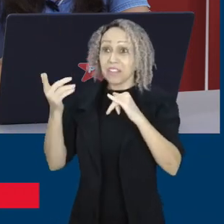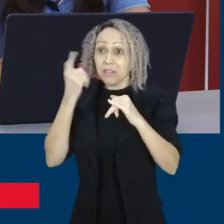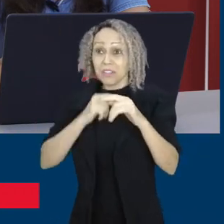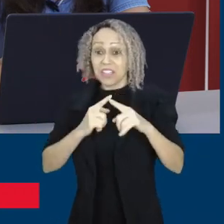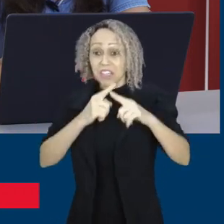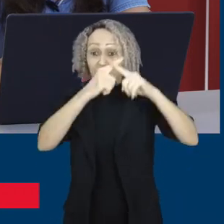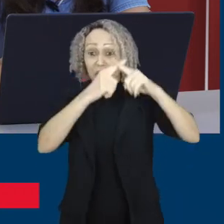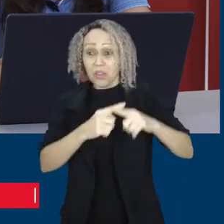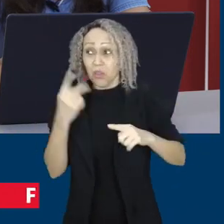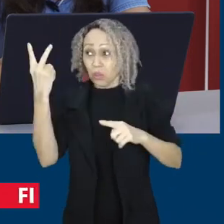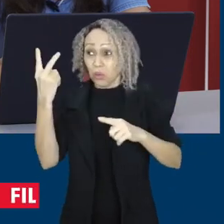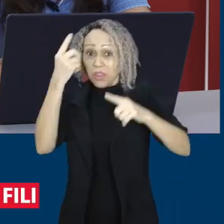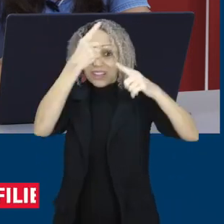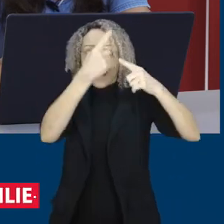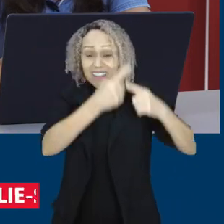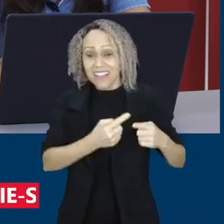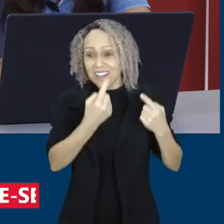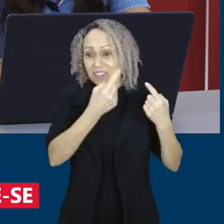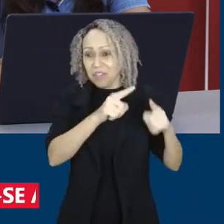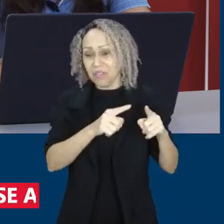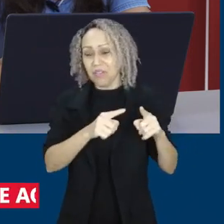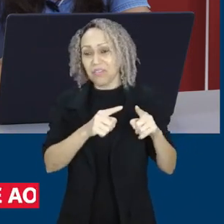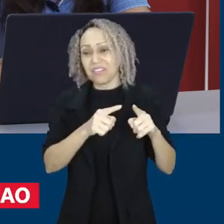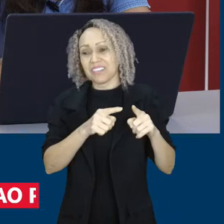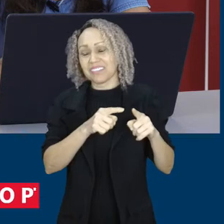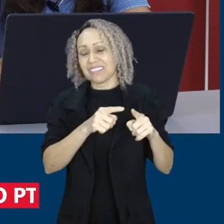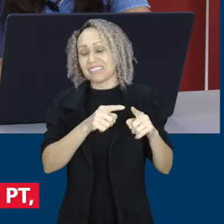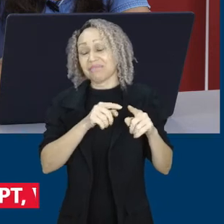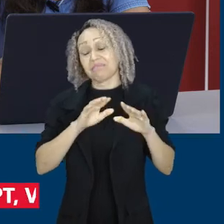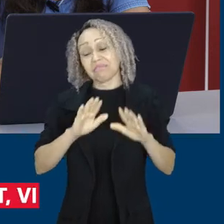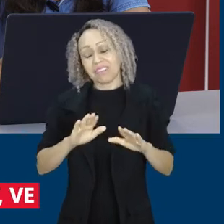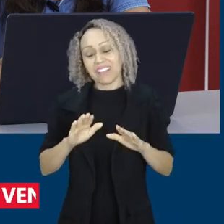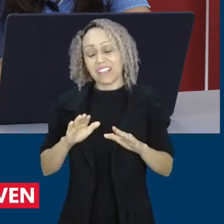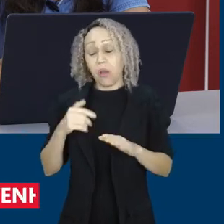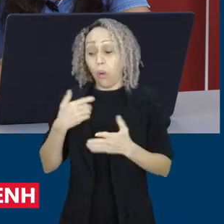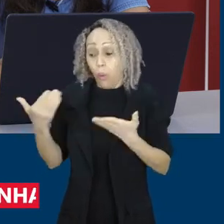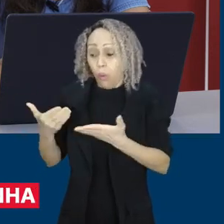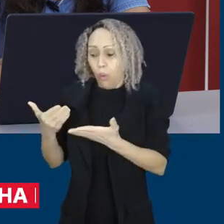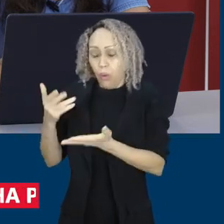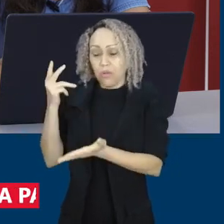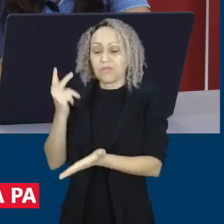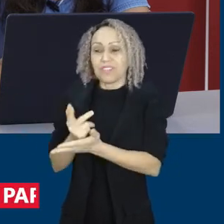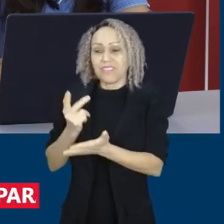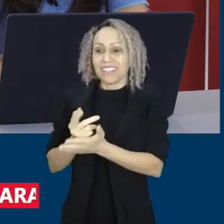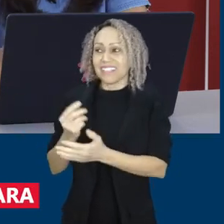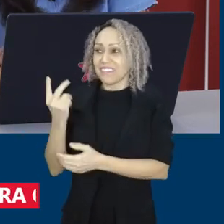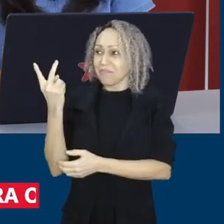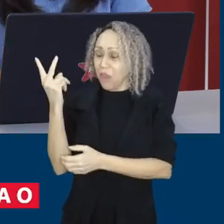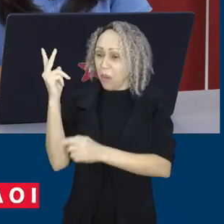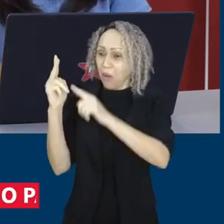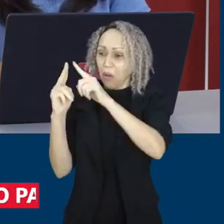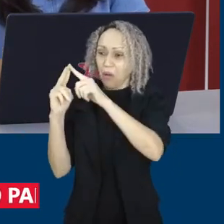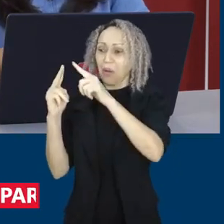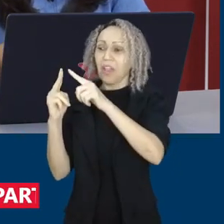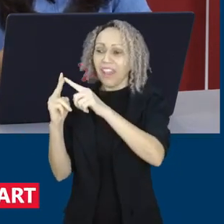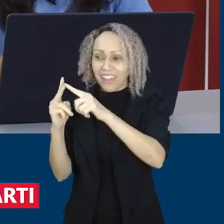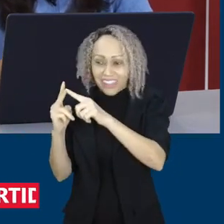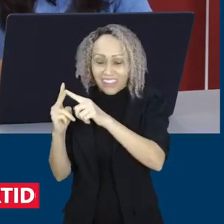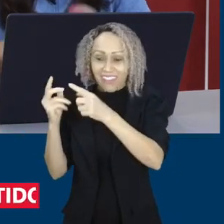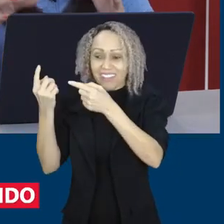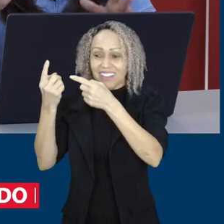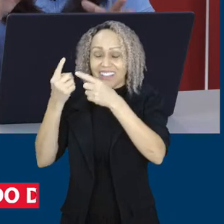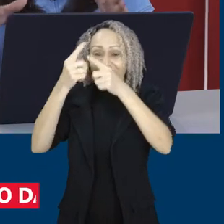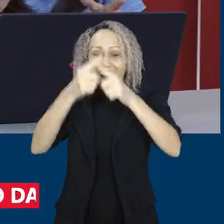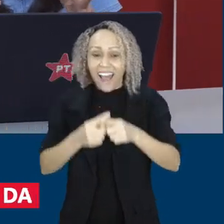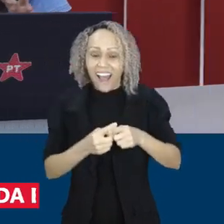não é despedida eu vou manter meus dois a zero hein vamos lá com fé Tá bom palpite conservador mas